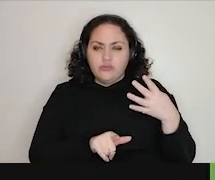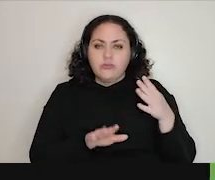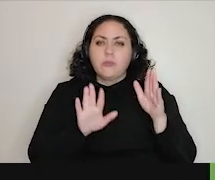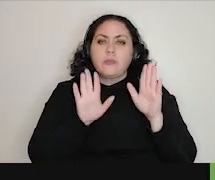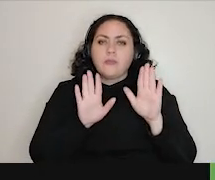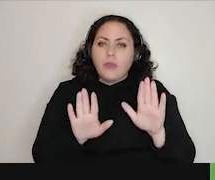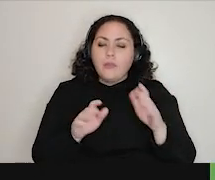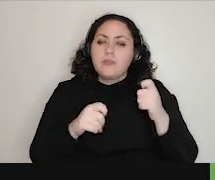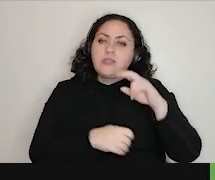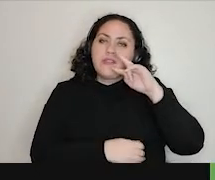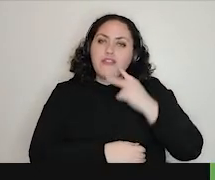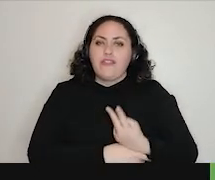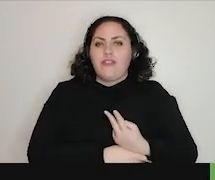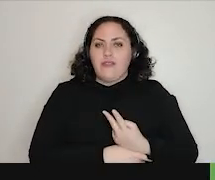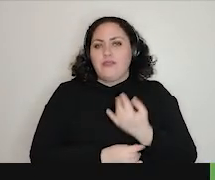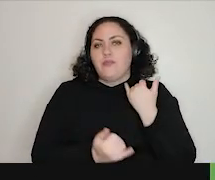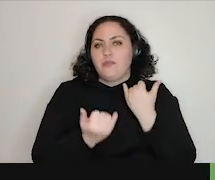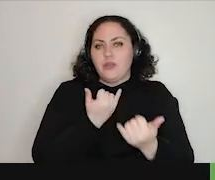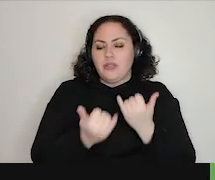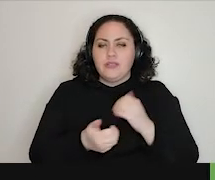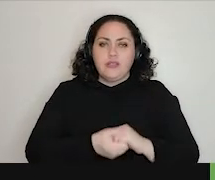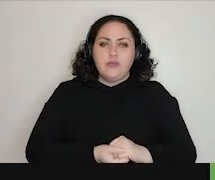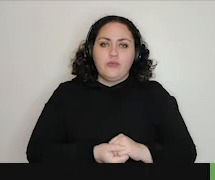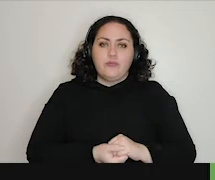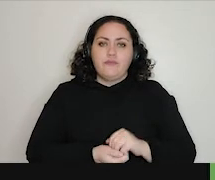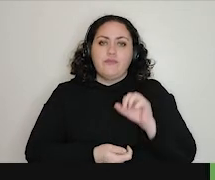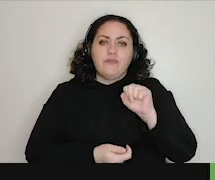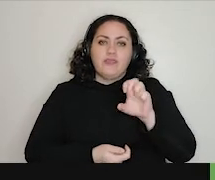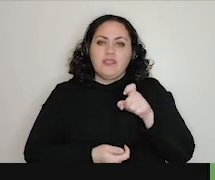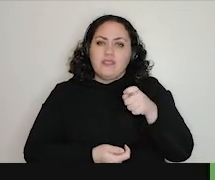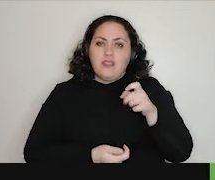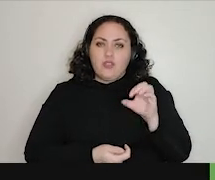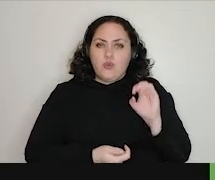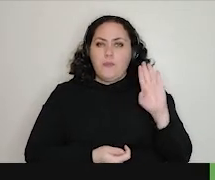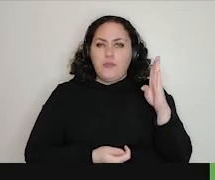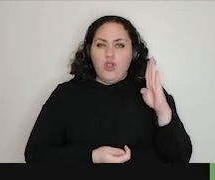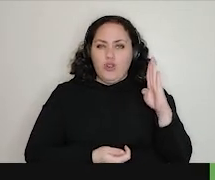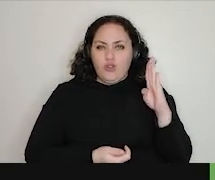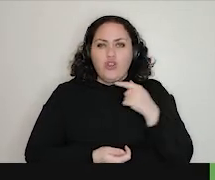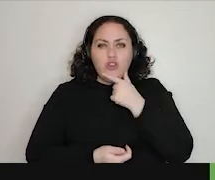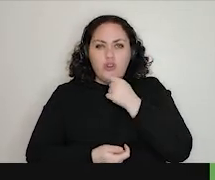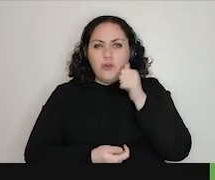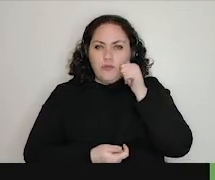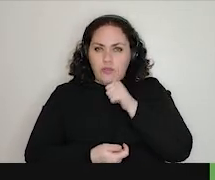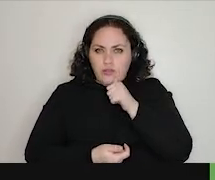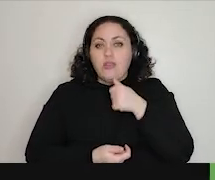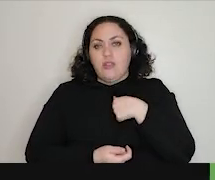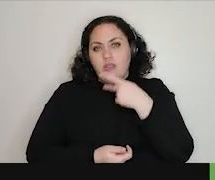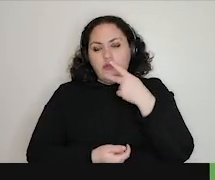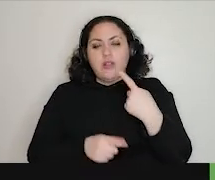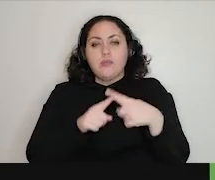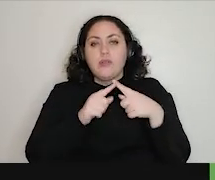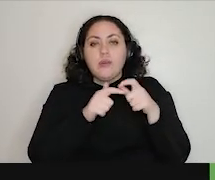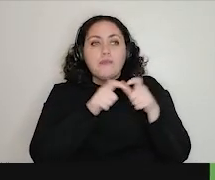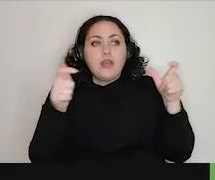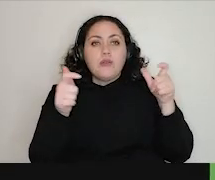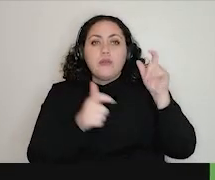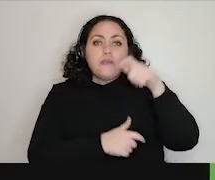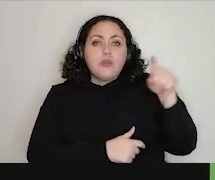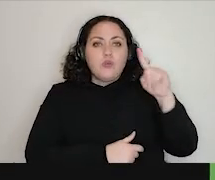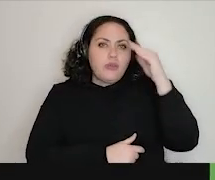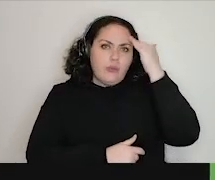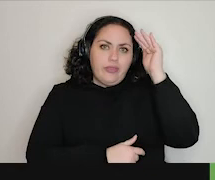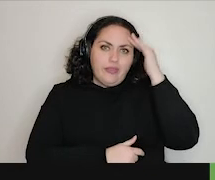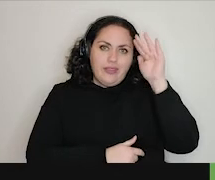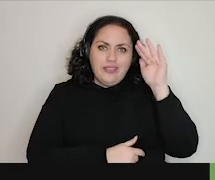diferentes, né? E que a gente precisa reconhecer. Por exemplo, o sexo biológico, eu falo isso porque muitas vezes as pessoas